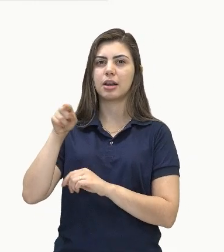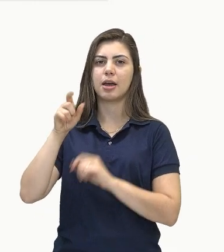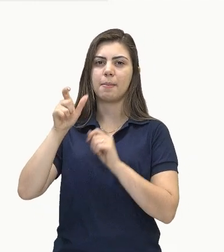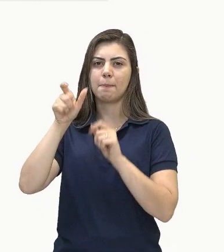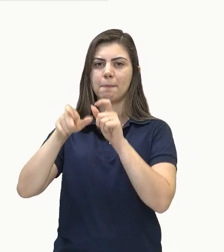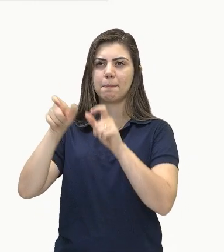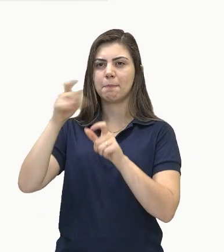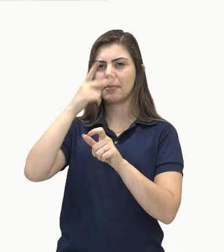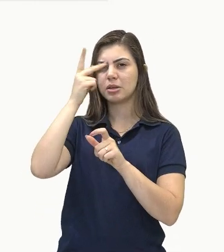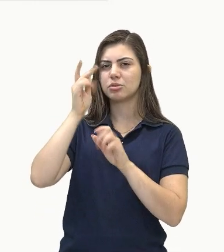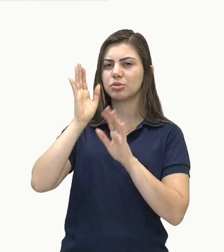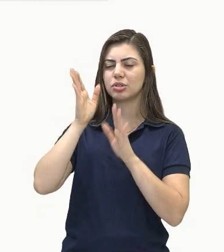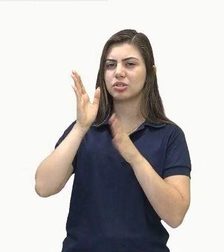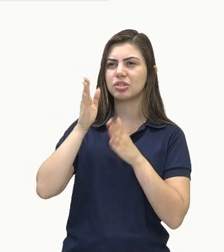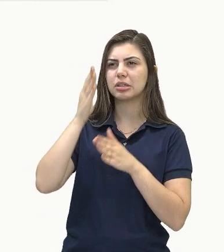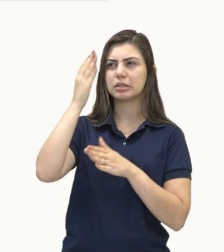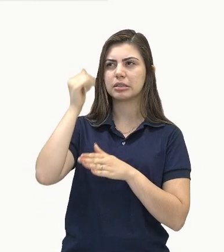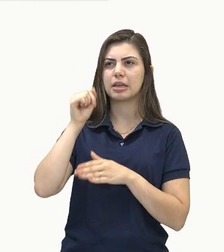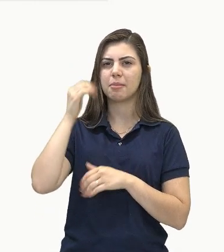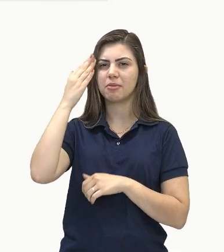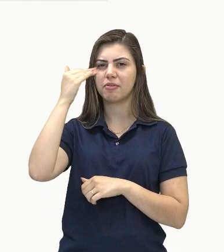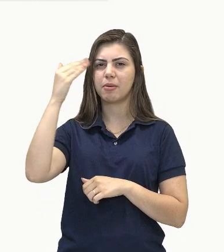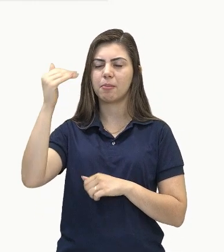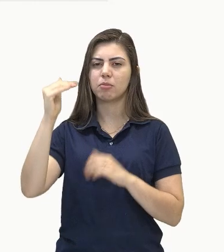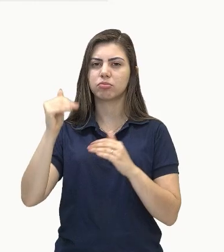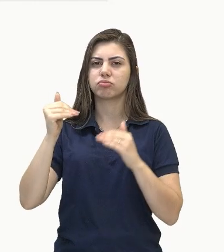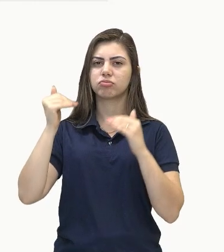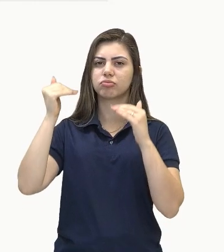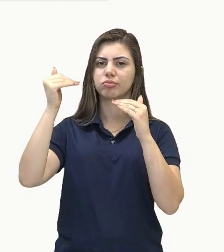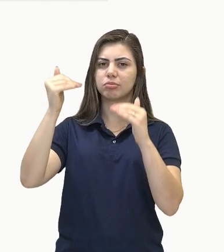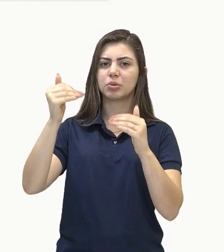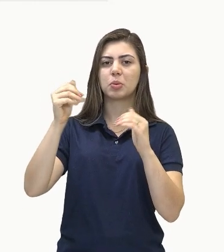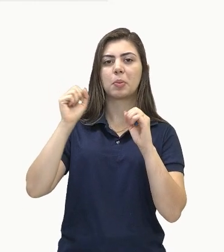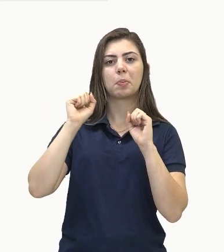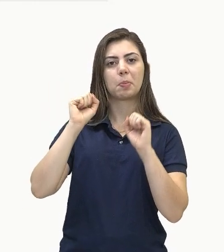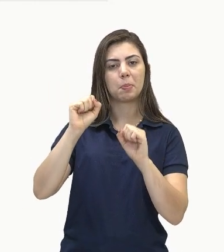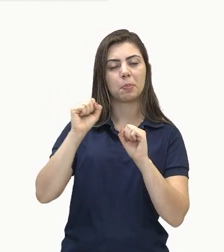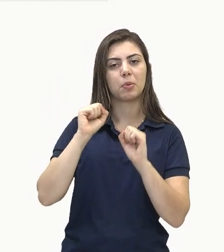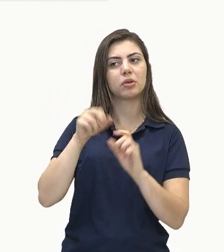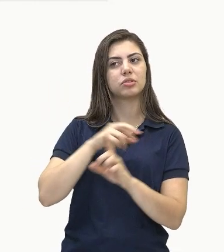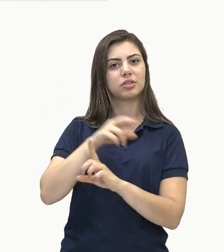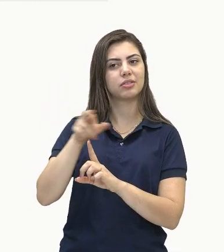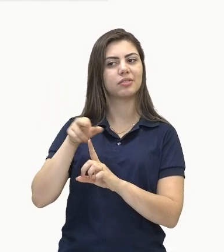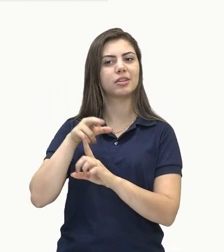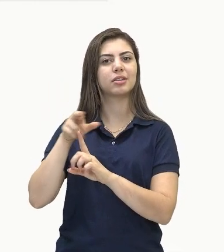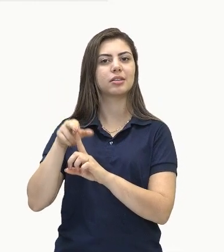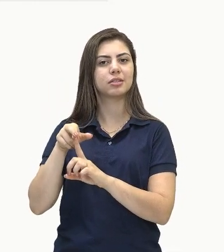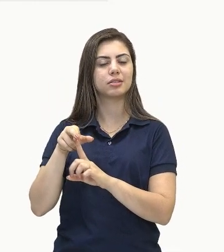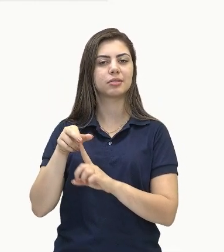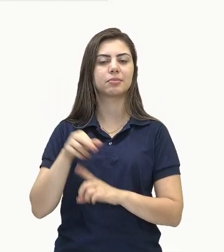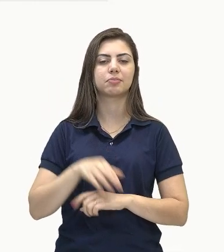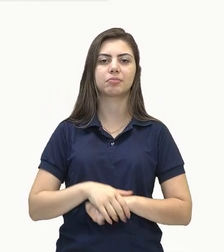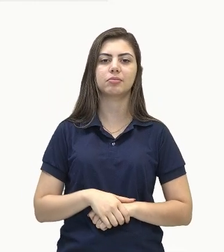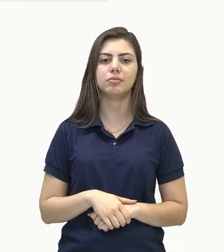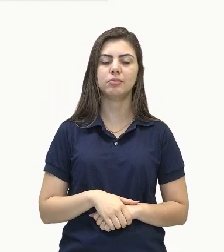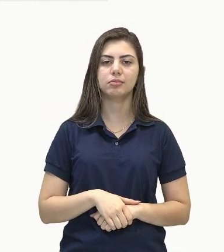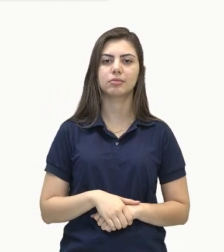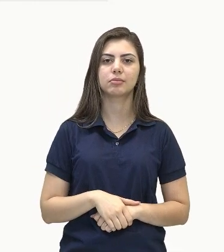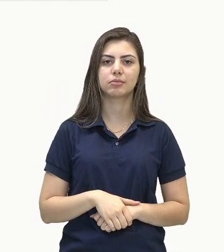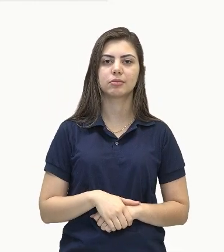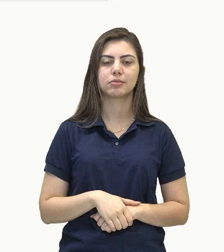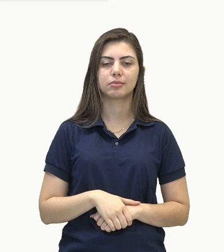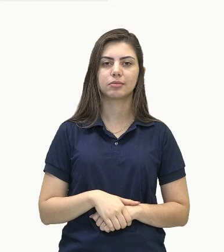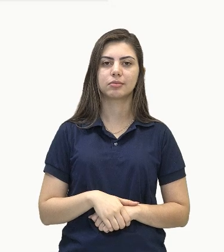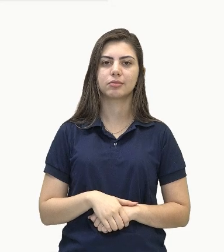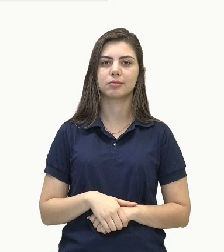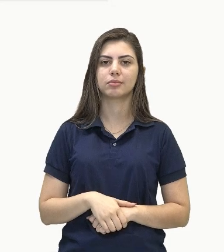confiáveis, aquelas que já estão de domínio público, que que tem autoridade,